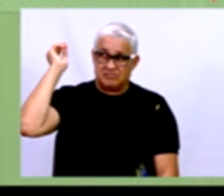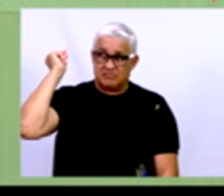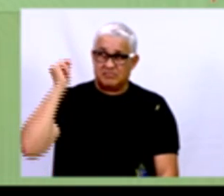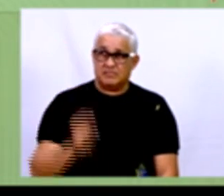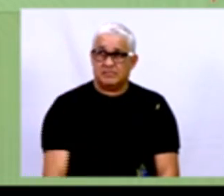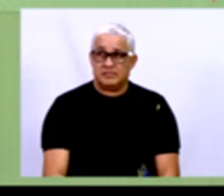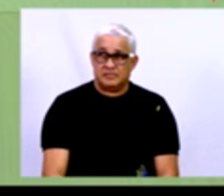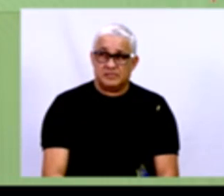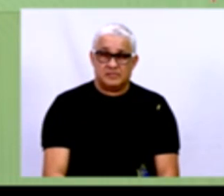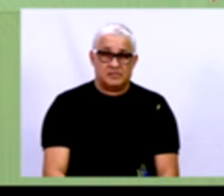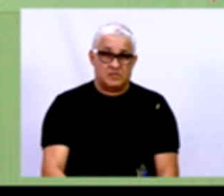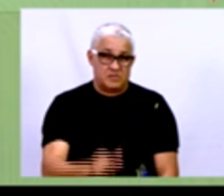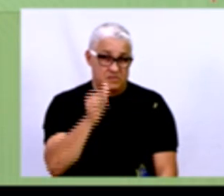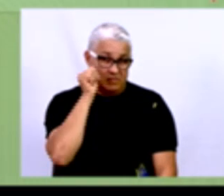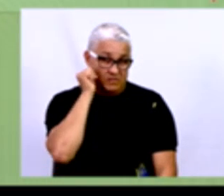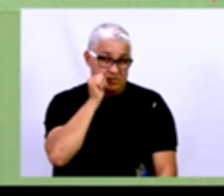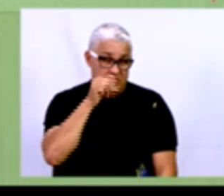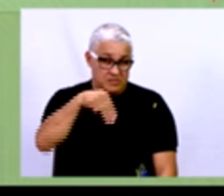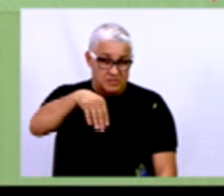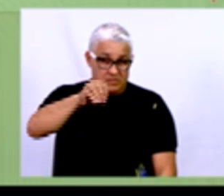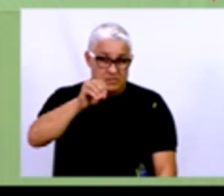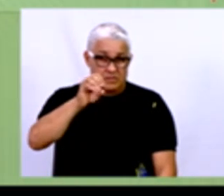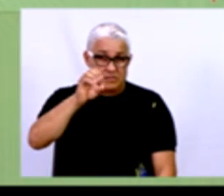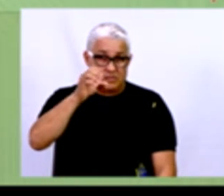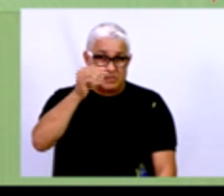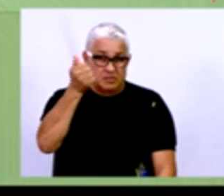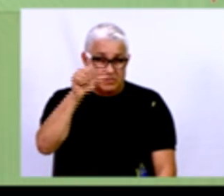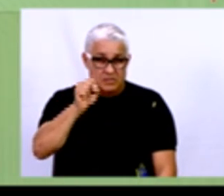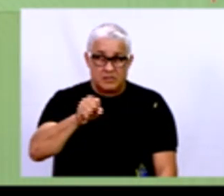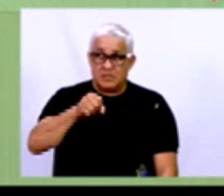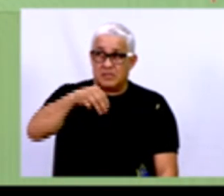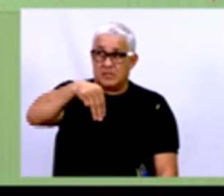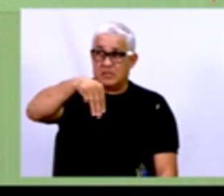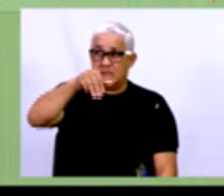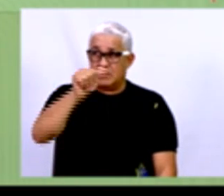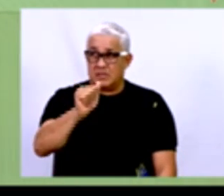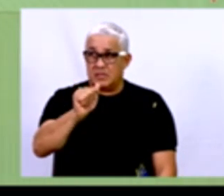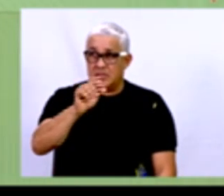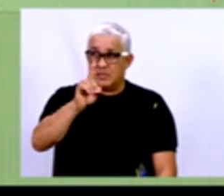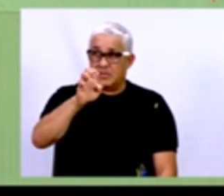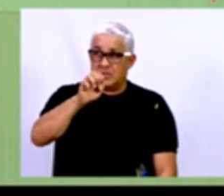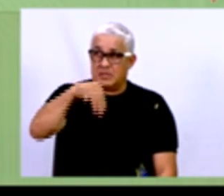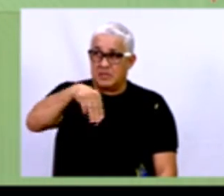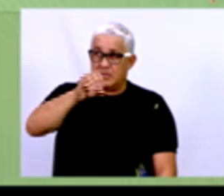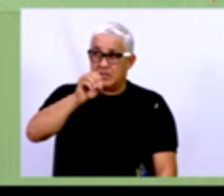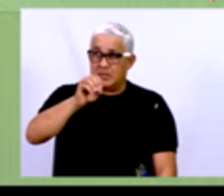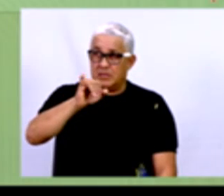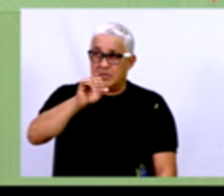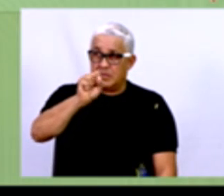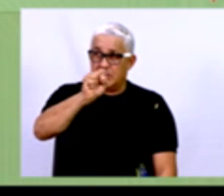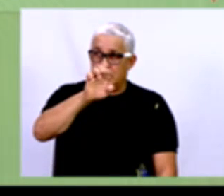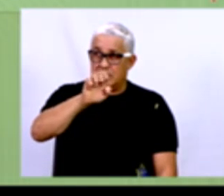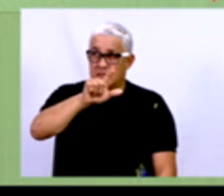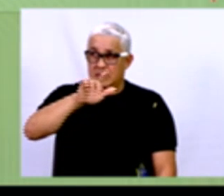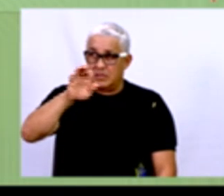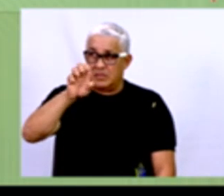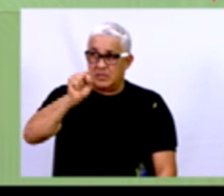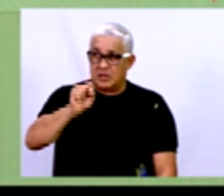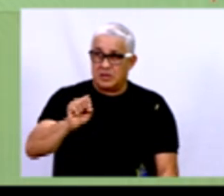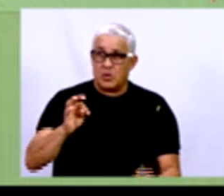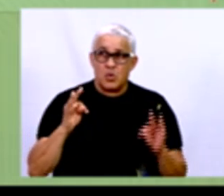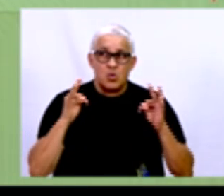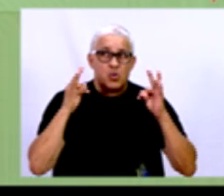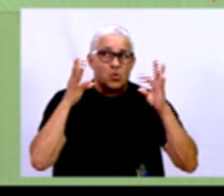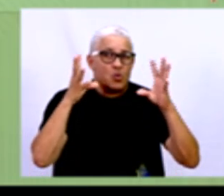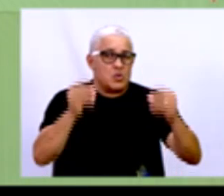Antigamente, as moças chamavam-se mademoiselles e eram todas mimosas e prendadas. Não faziam anos,